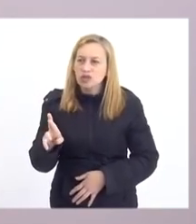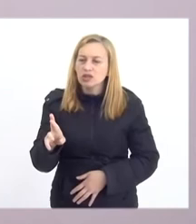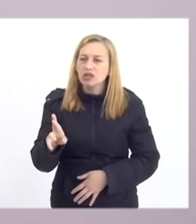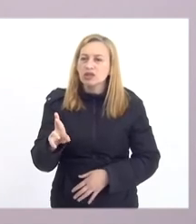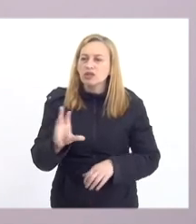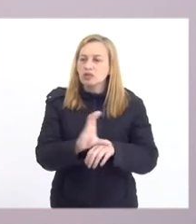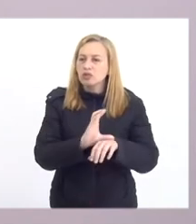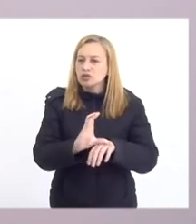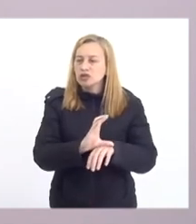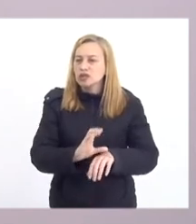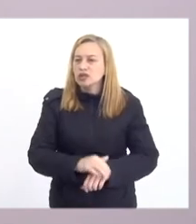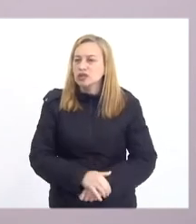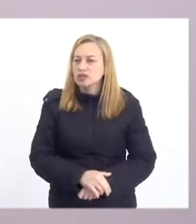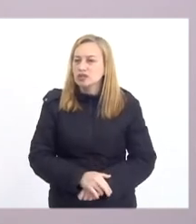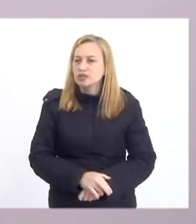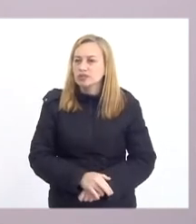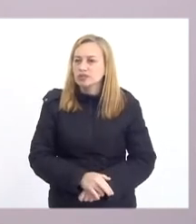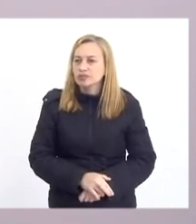constitucionalidade.